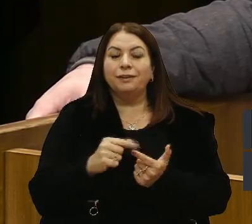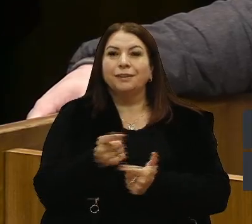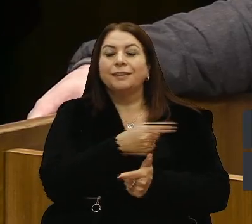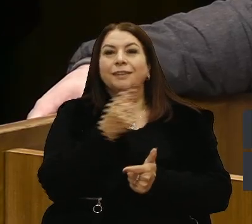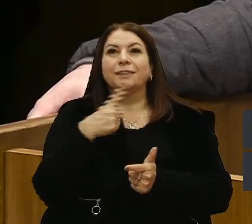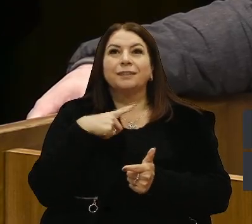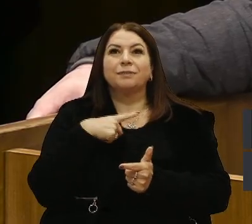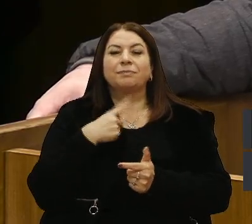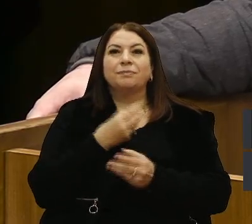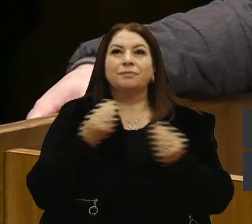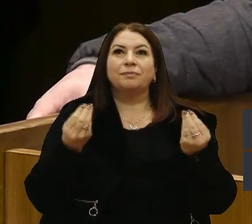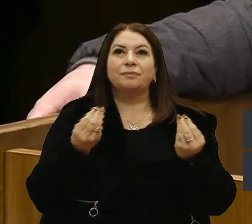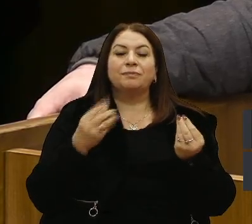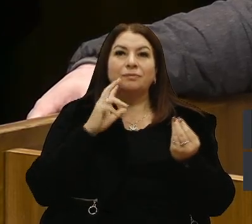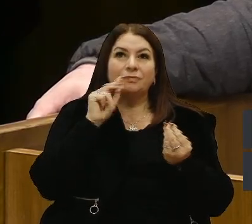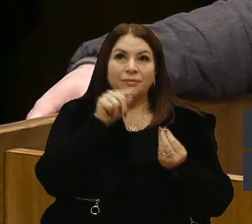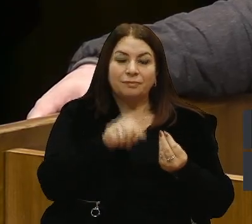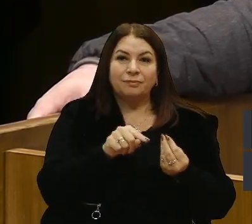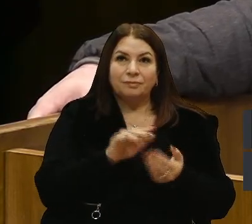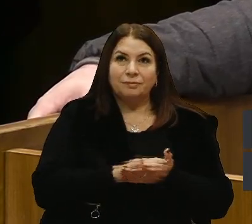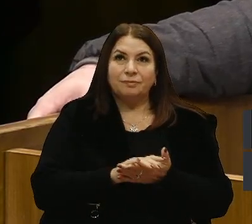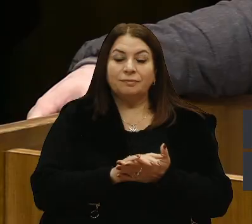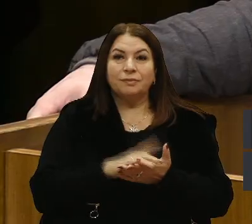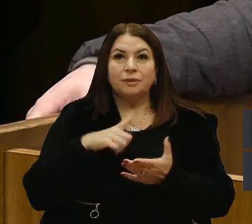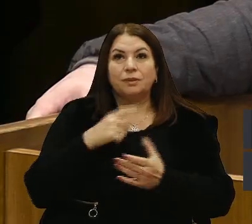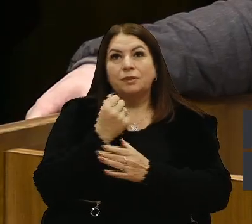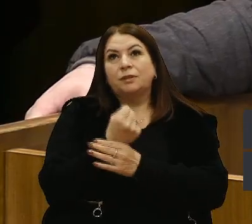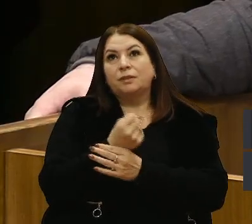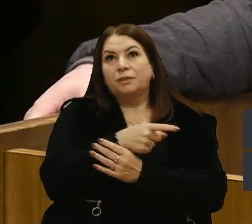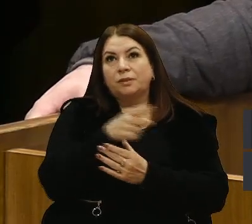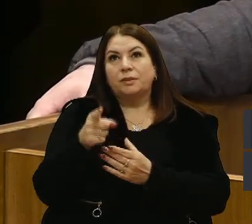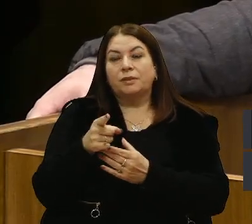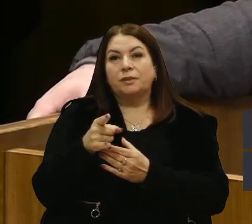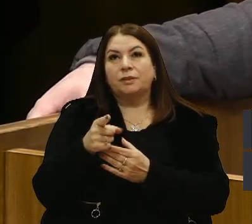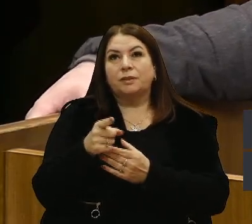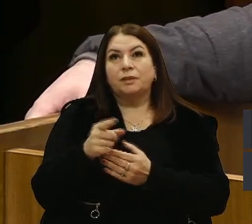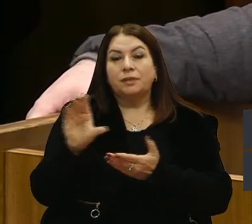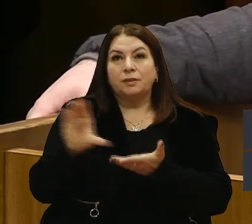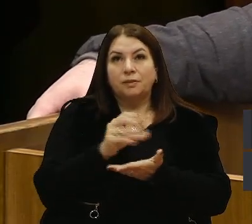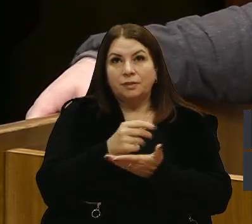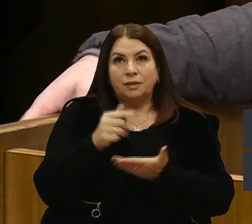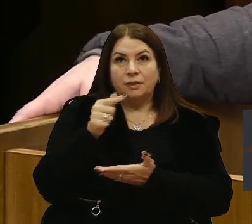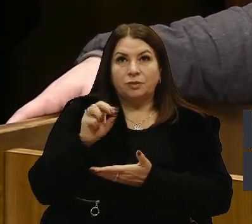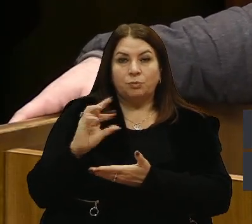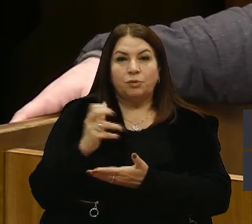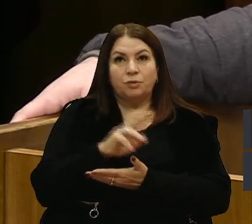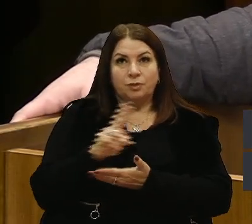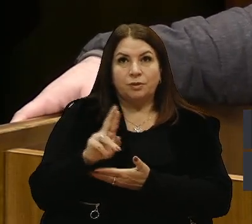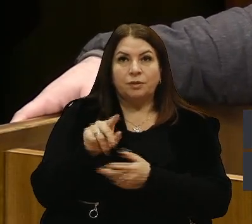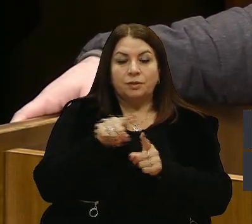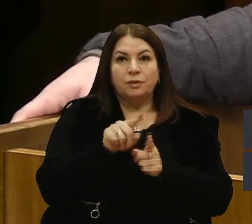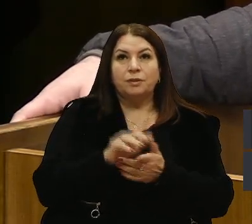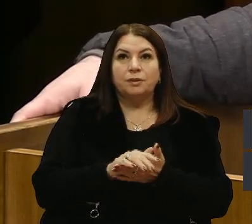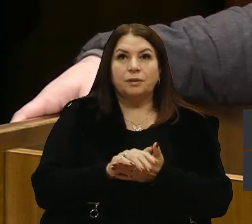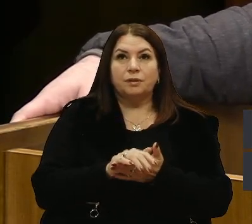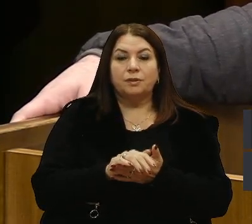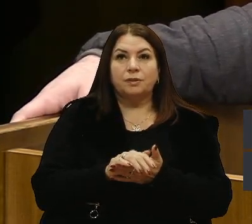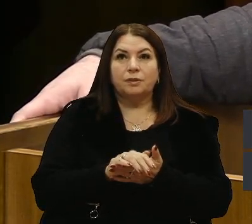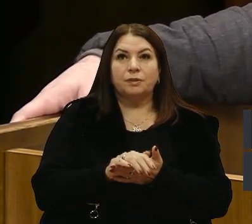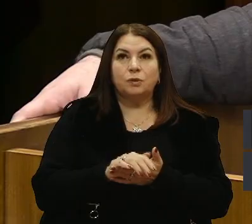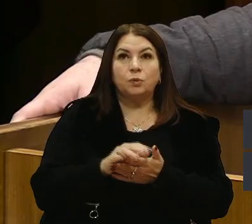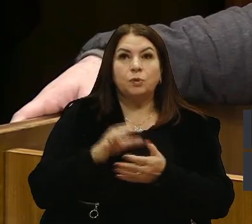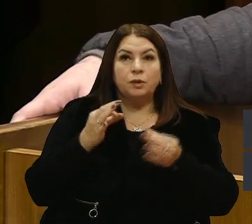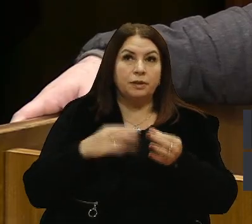muito custo, mas garantimos essa verba de 7 milhões de reais, e com certeza